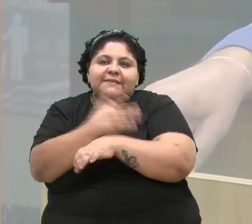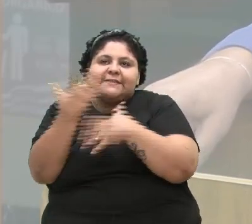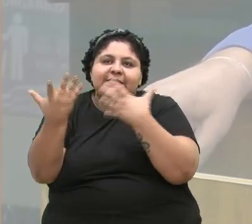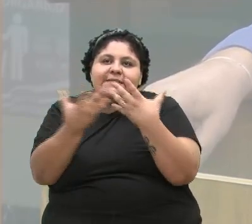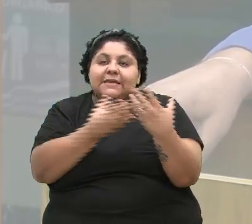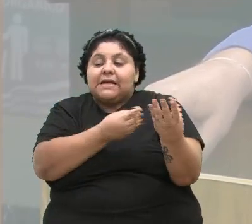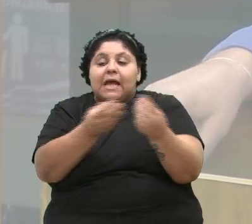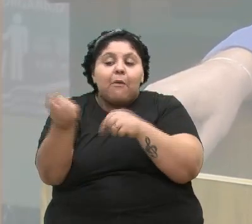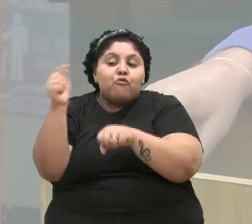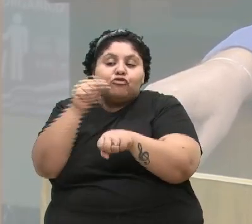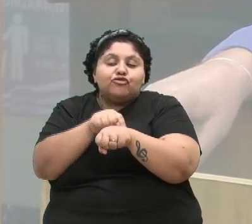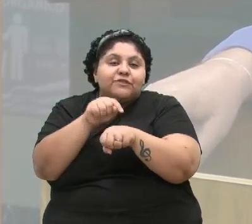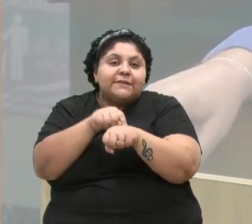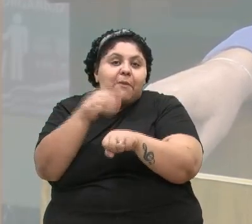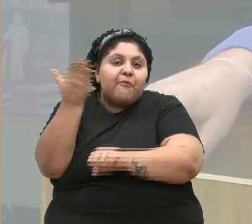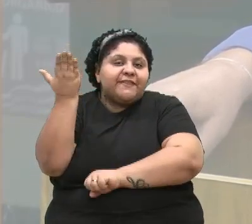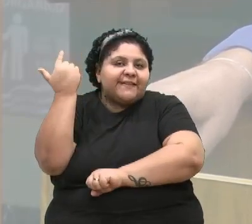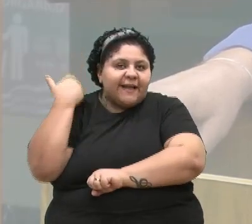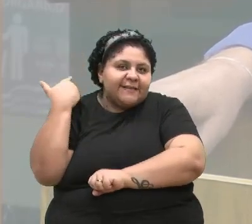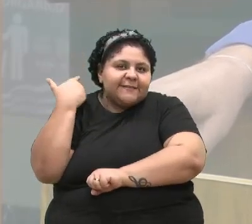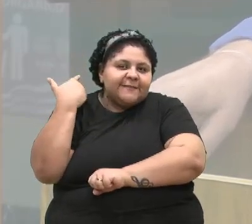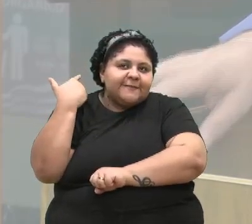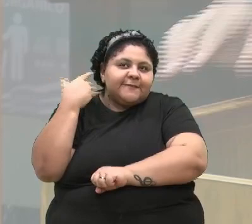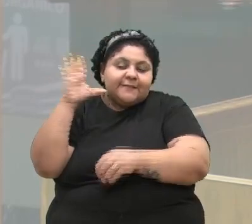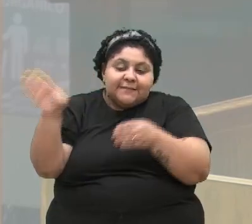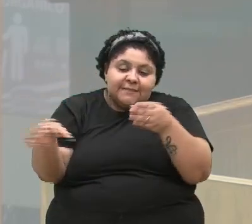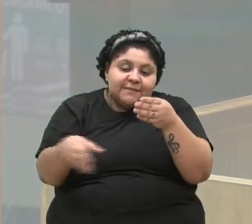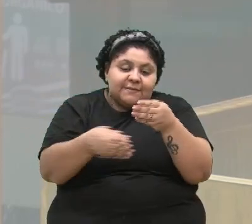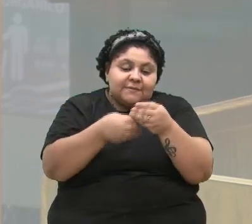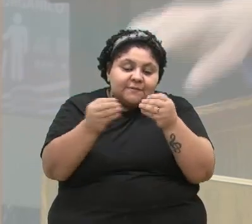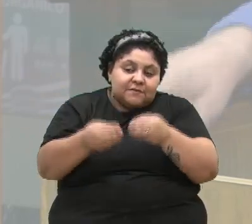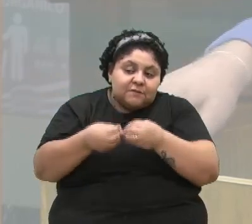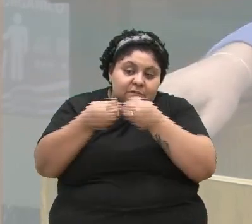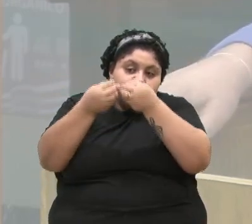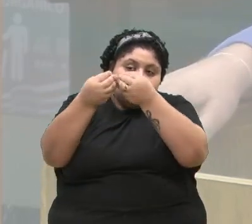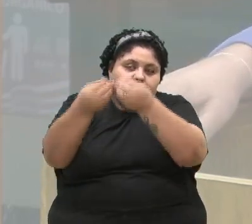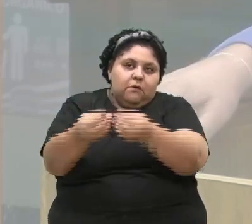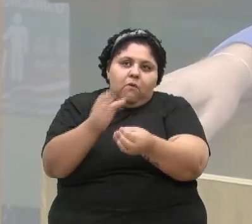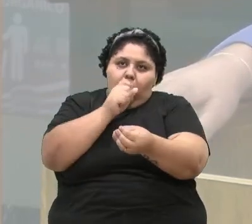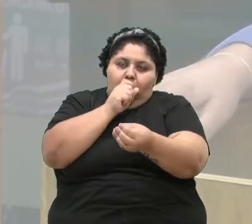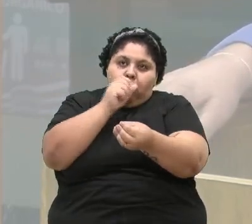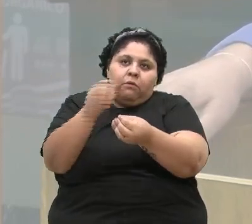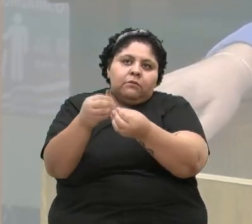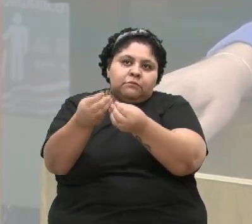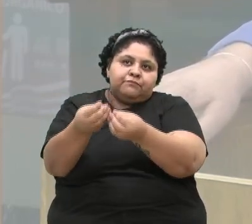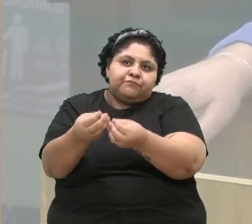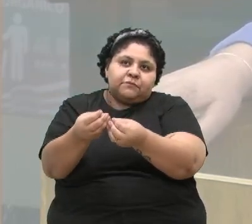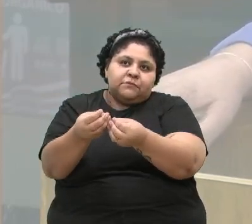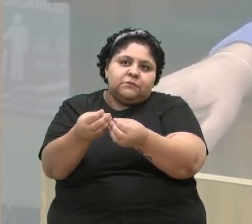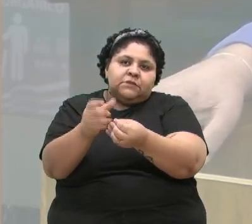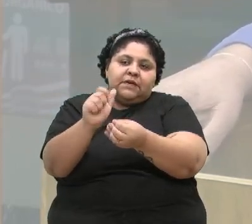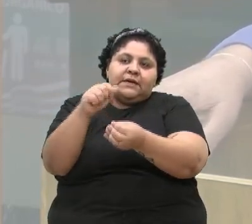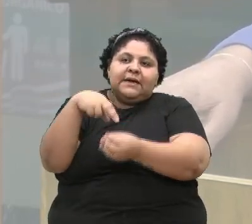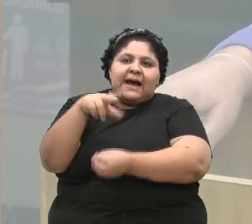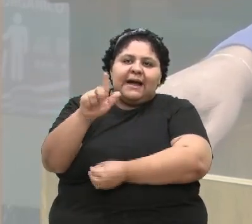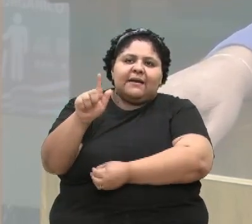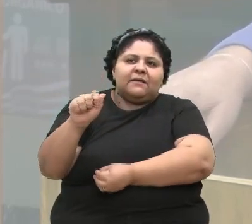muito tempo atrás, né, vereador Felipe, aquela emenda que nós entregamos lá para o hangar. E